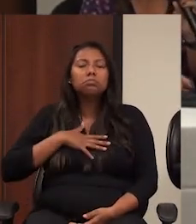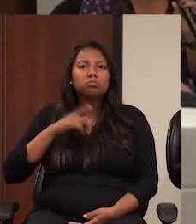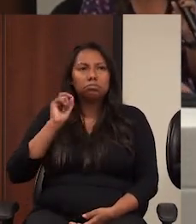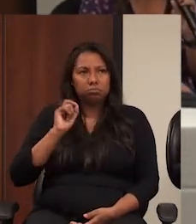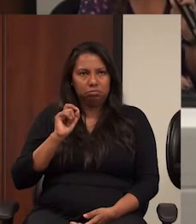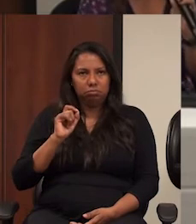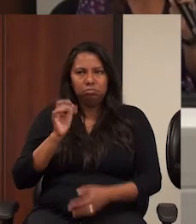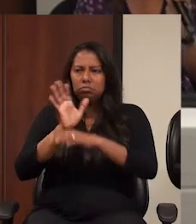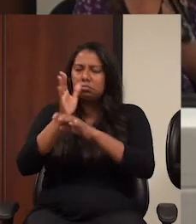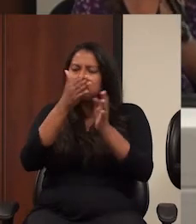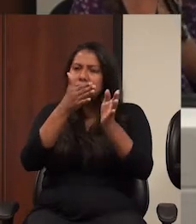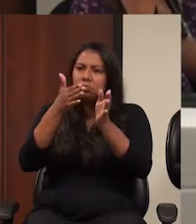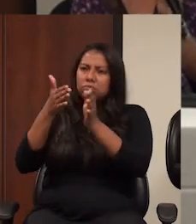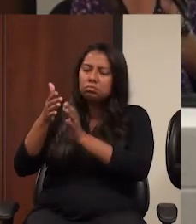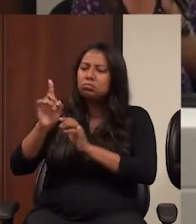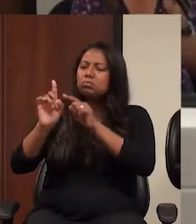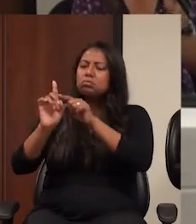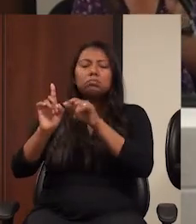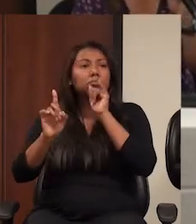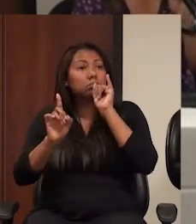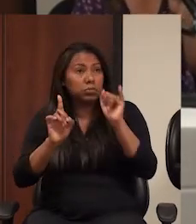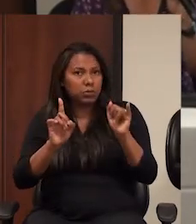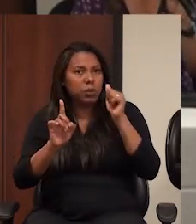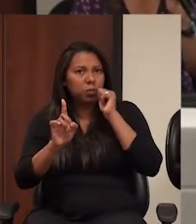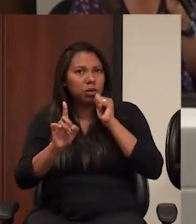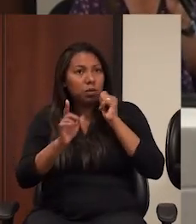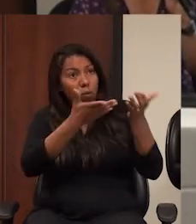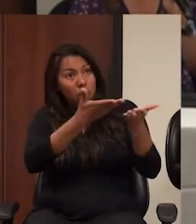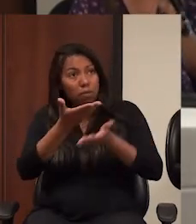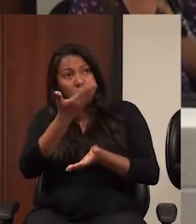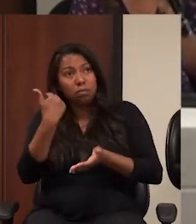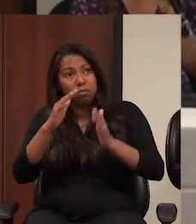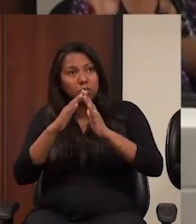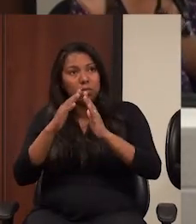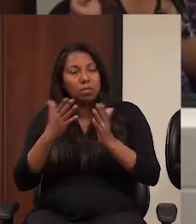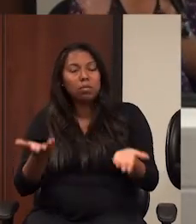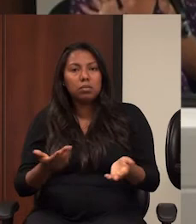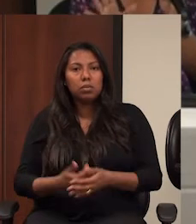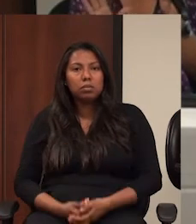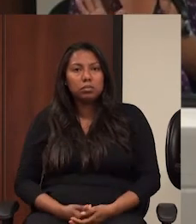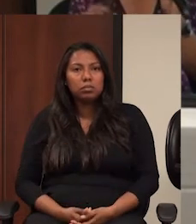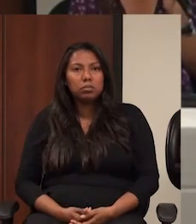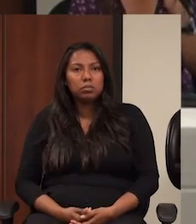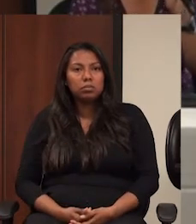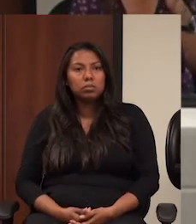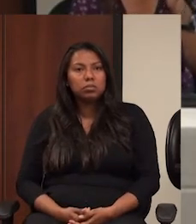numa passagem que ele fala assim para uma menina que ele convida para ir na casa dele. Eu não posso, porque lá eles podem dirigir com 16 anos, né? E ele